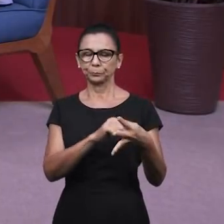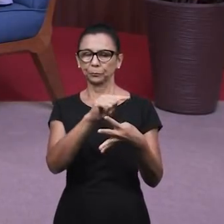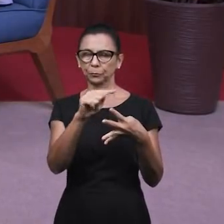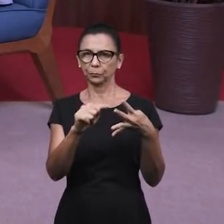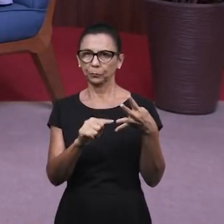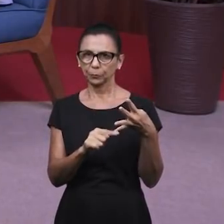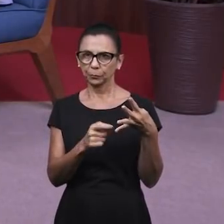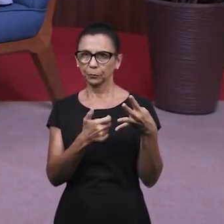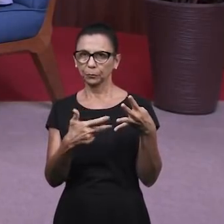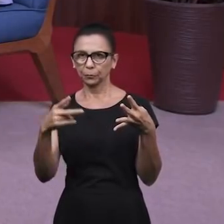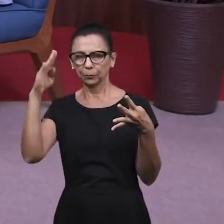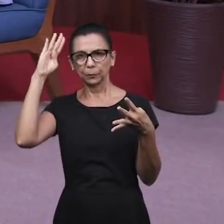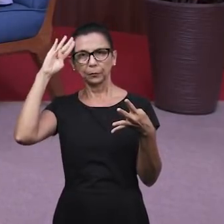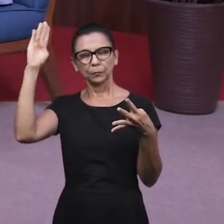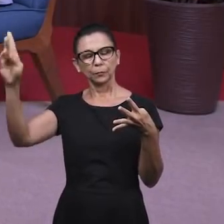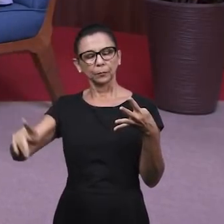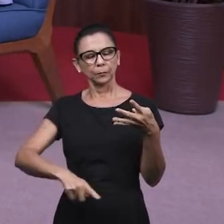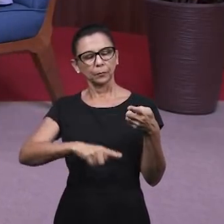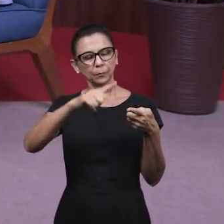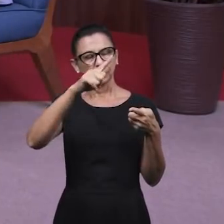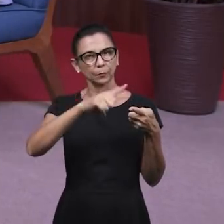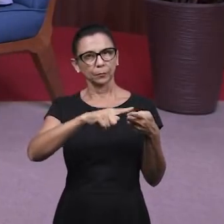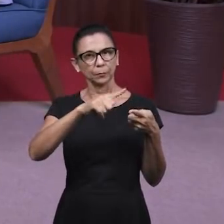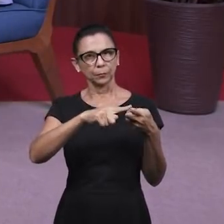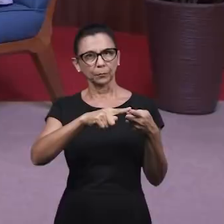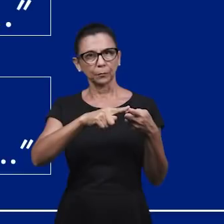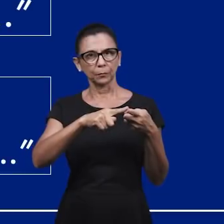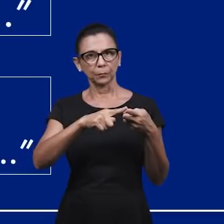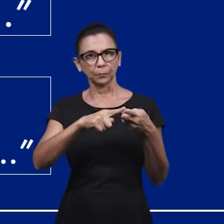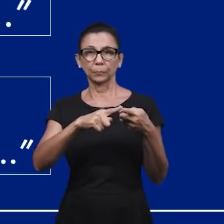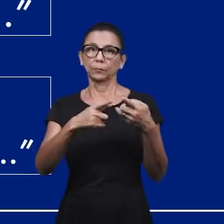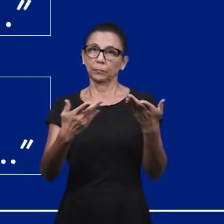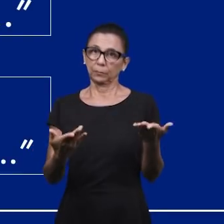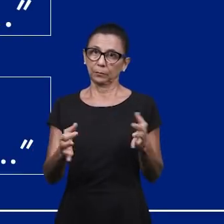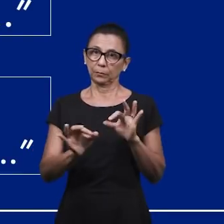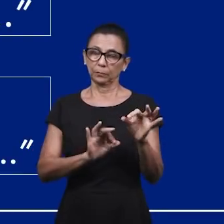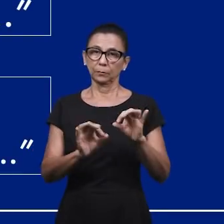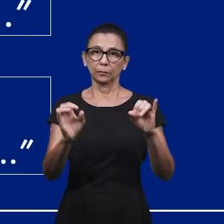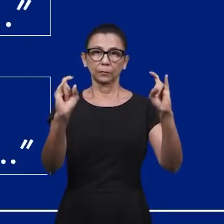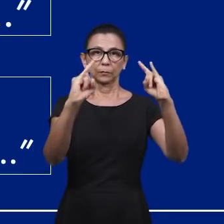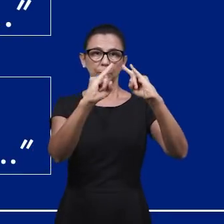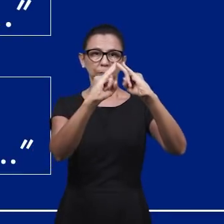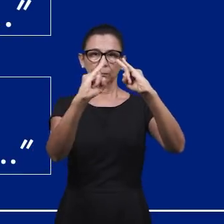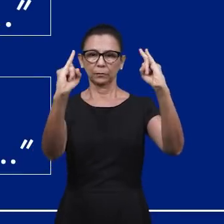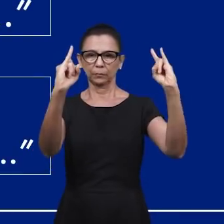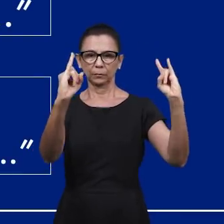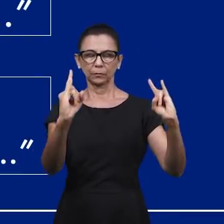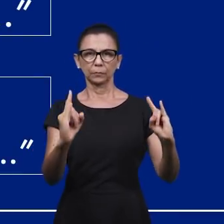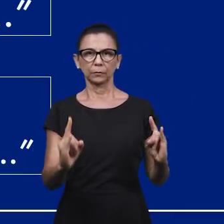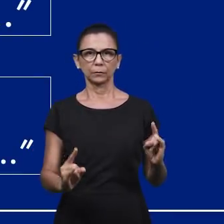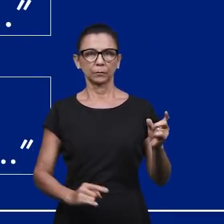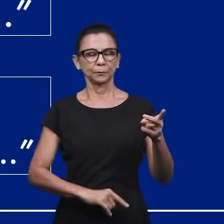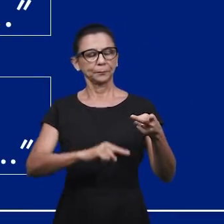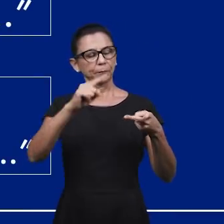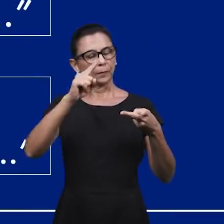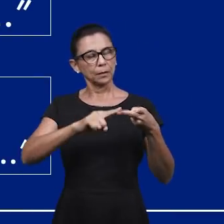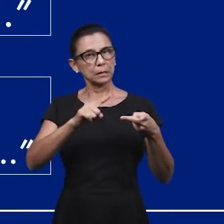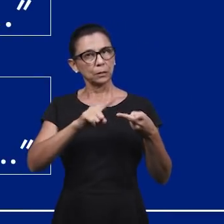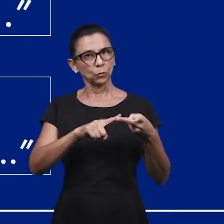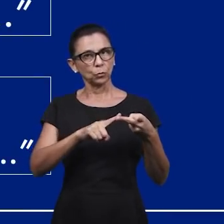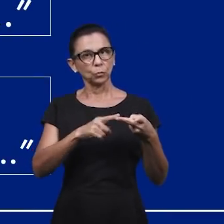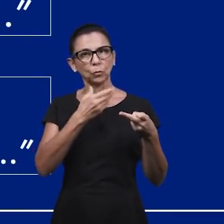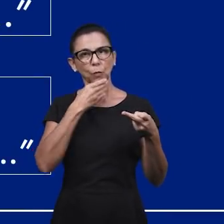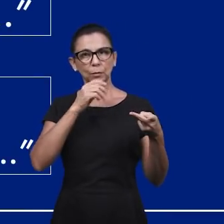elementos principais. Primeiro, o templo. Tinha que haver o templo. Existir o templo. Segundo,